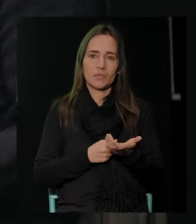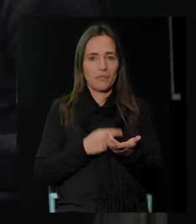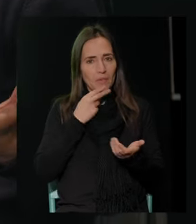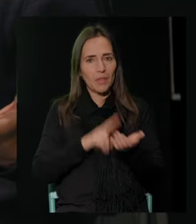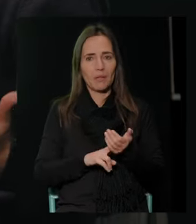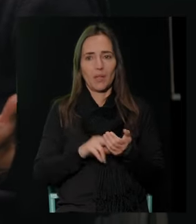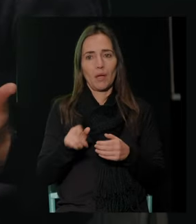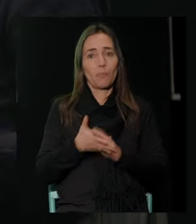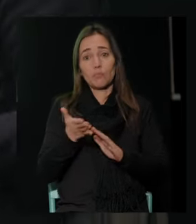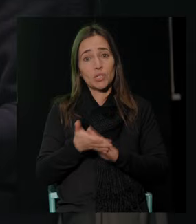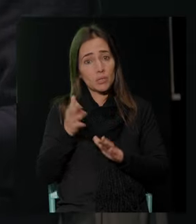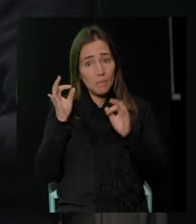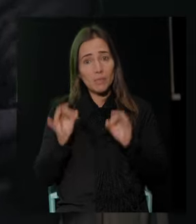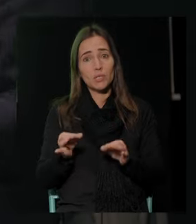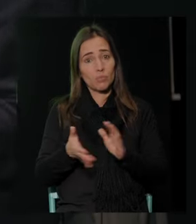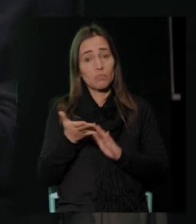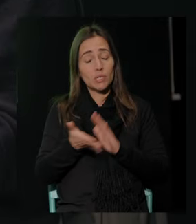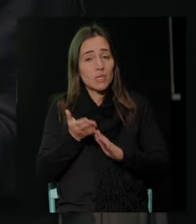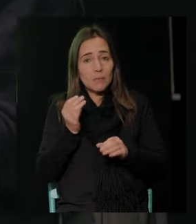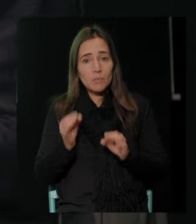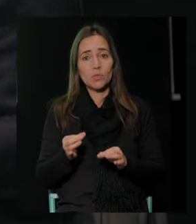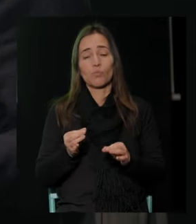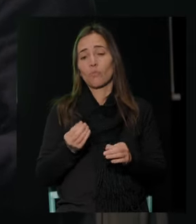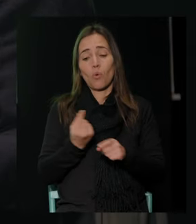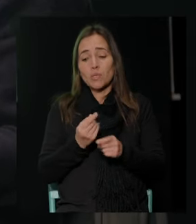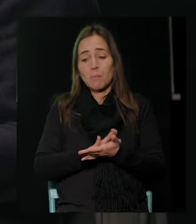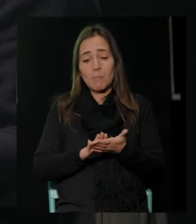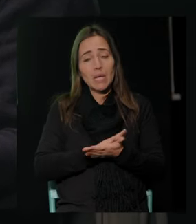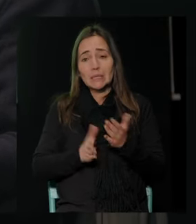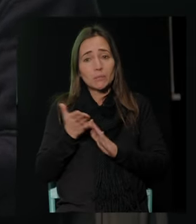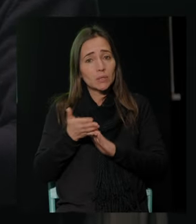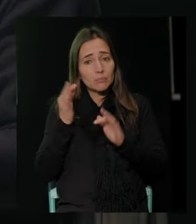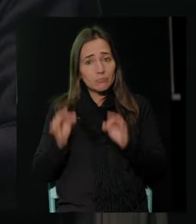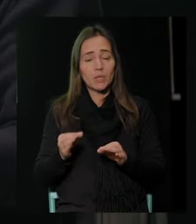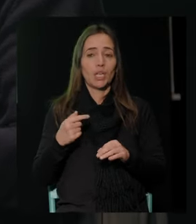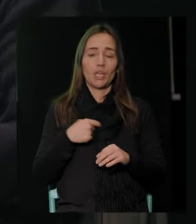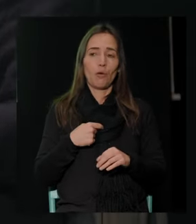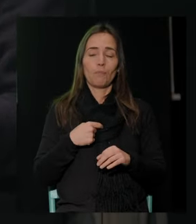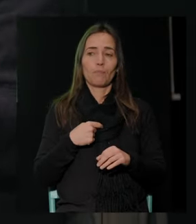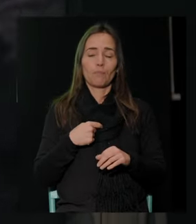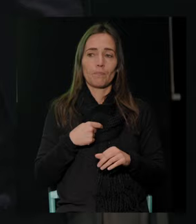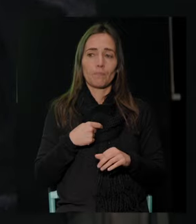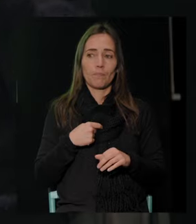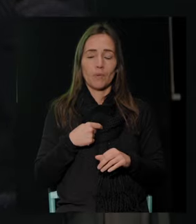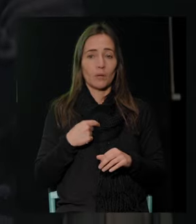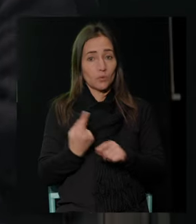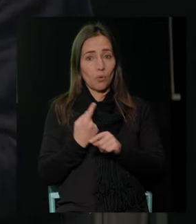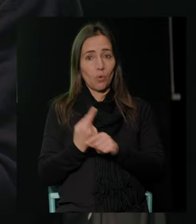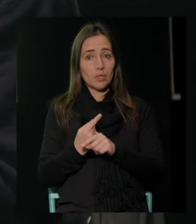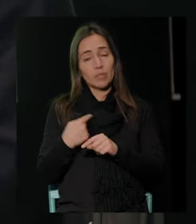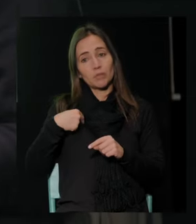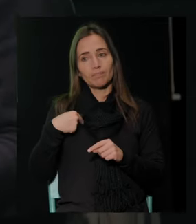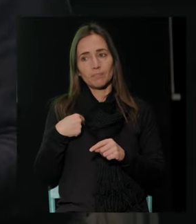facto, isto é uma emergência mesmo, é emergente, é uma coisa básica e elementar. Sim, e portanto, eu fico, isso são coisas que